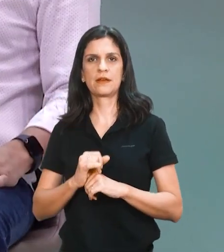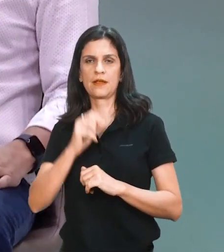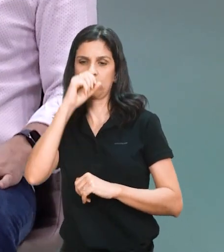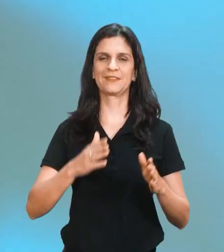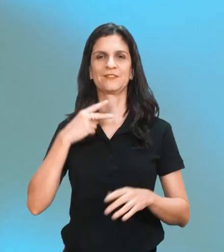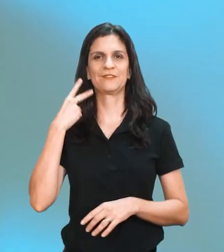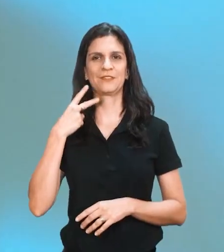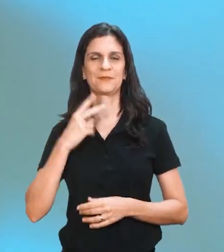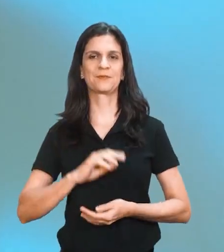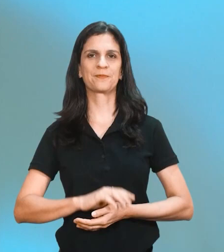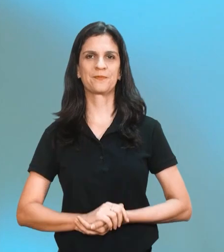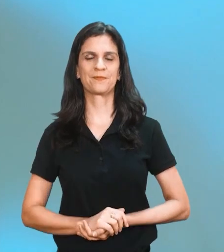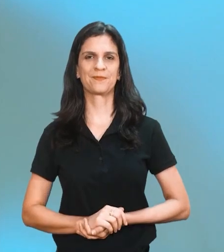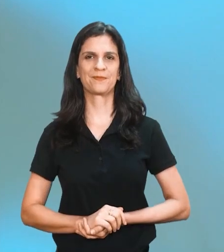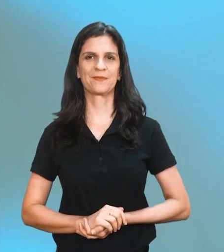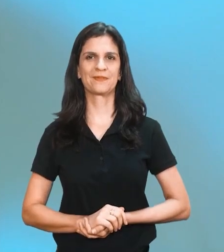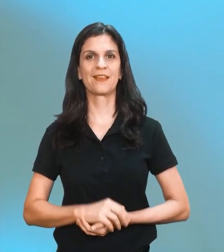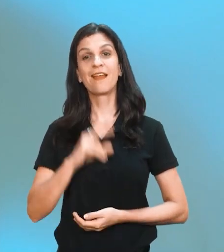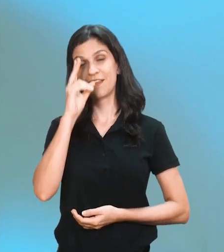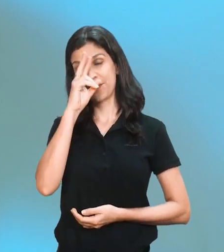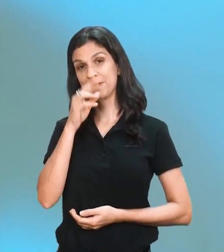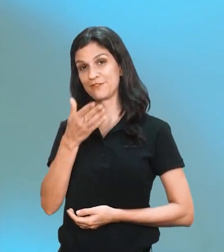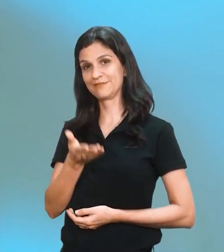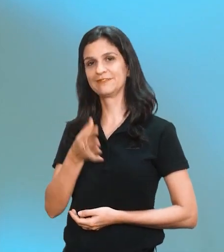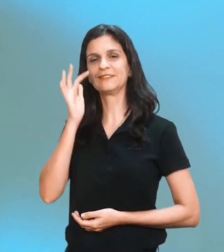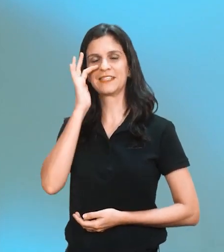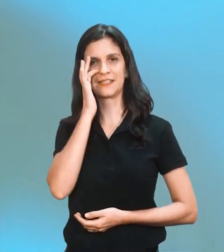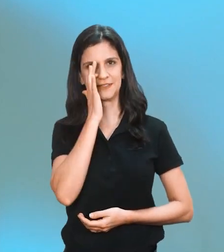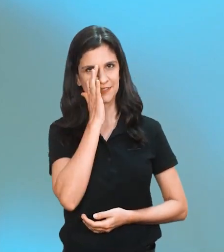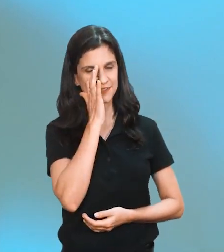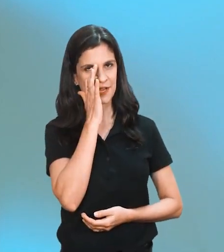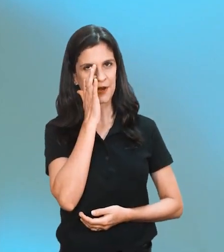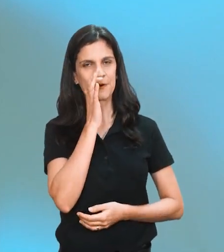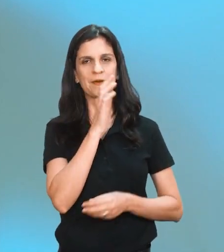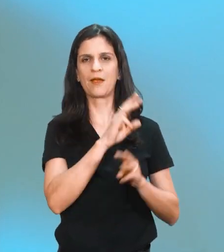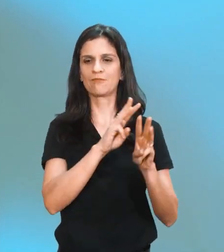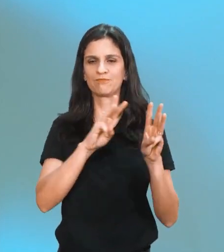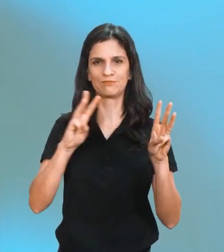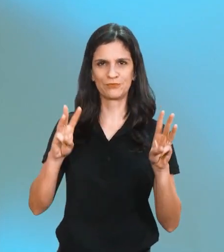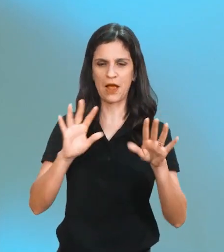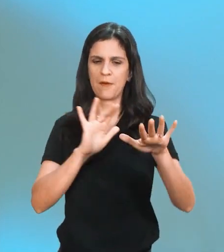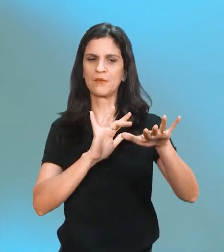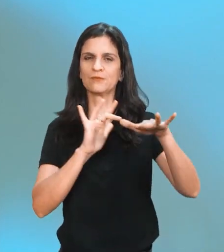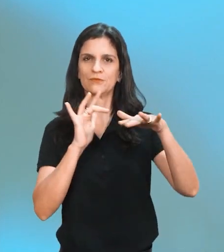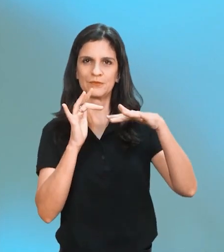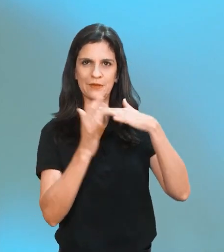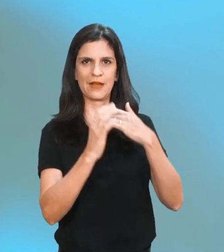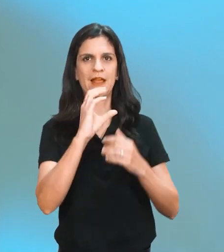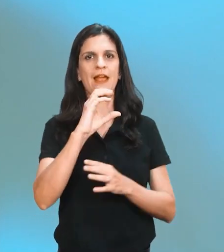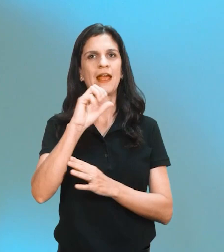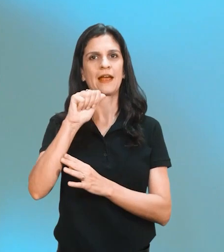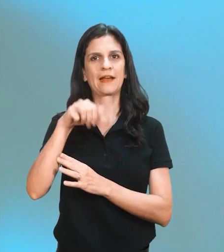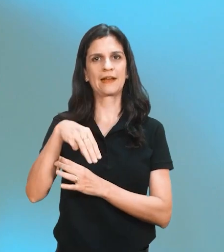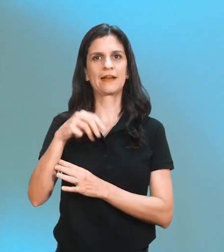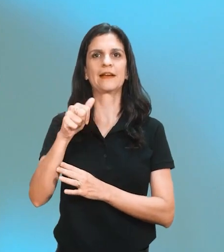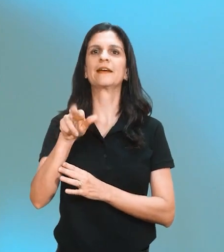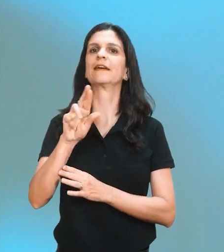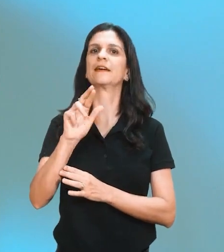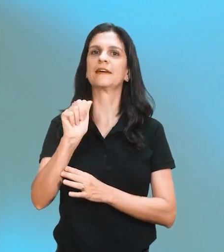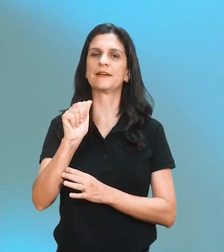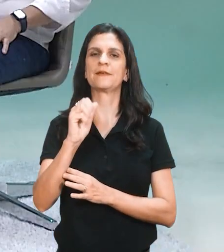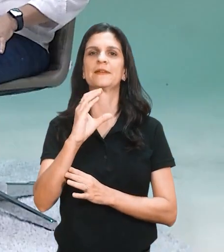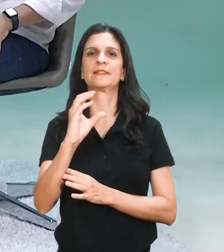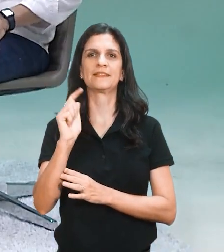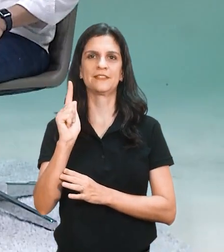acontecendo. Lembrando que você pode acessar todos os conteúdos da Câmara pelas redes sociais, Câmara